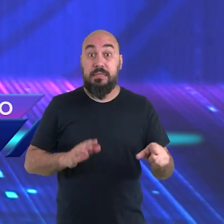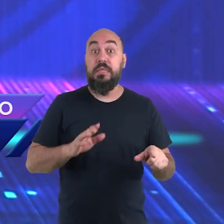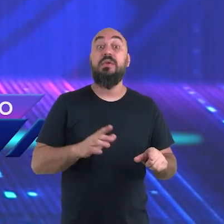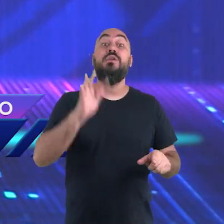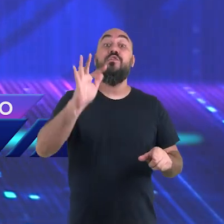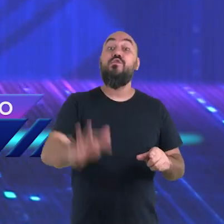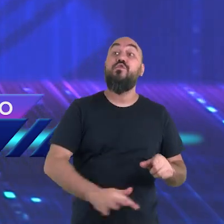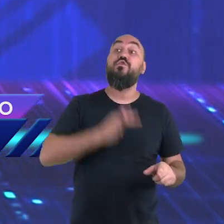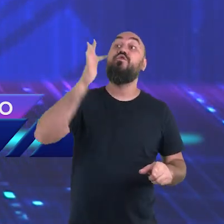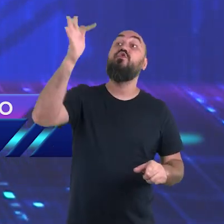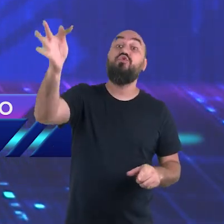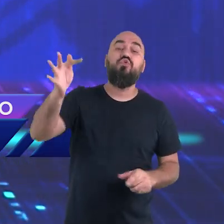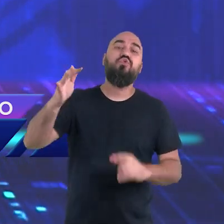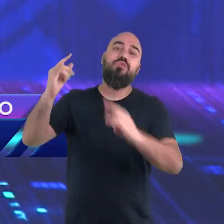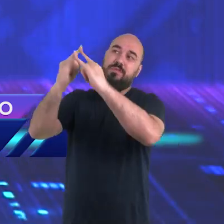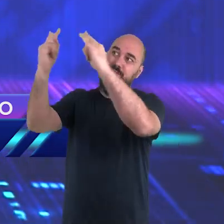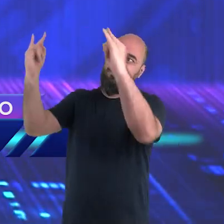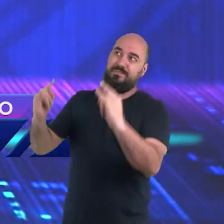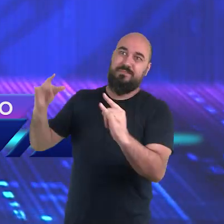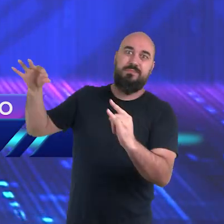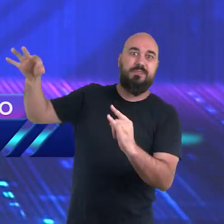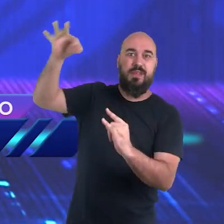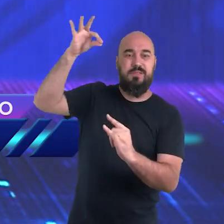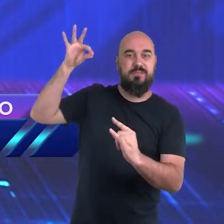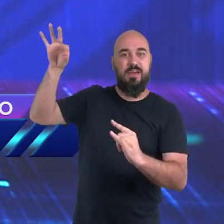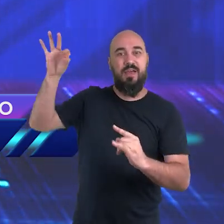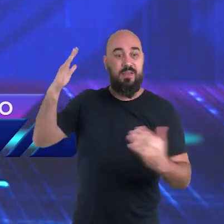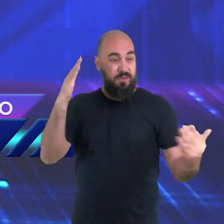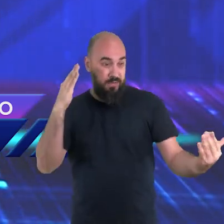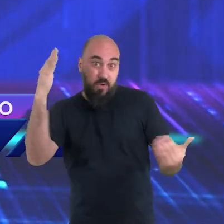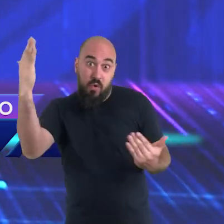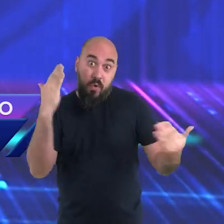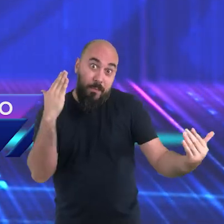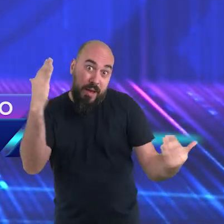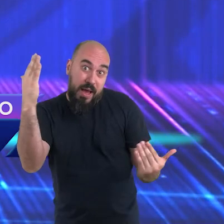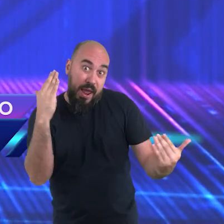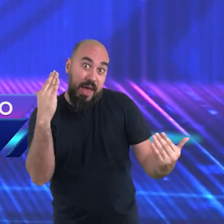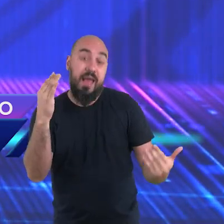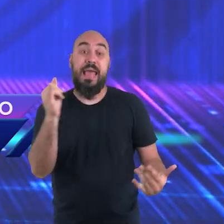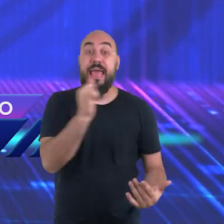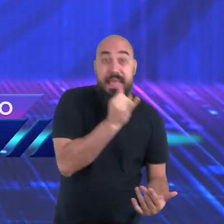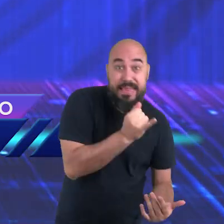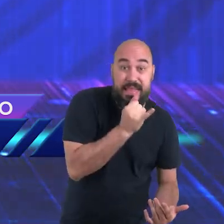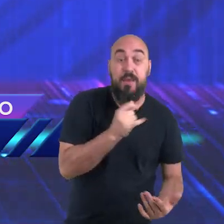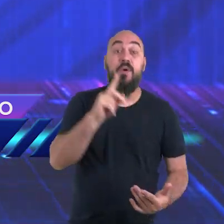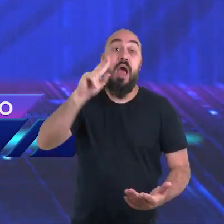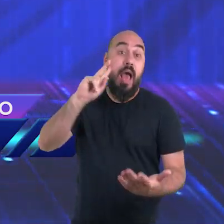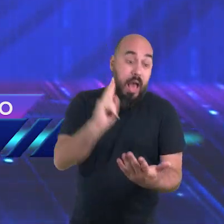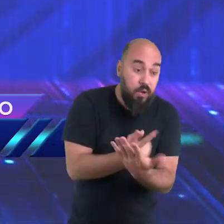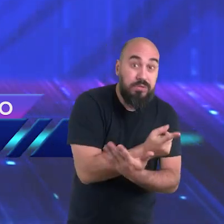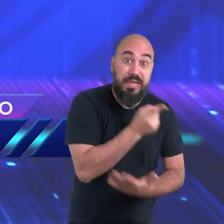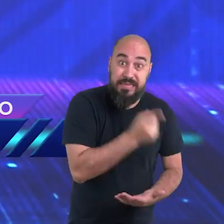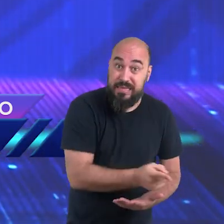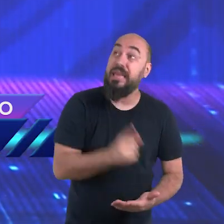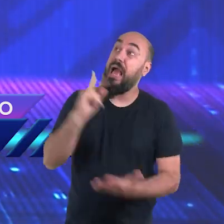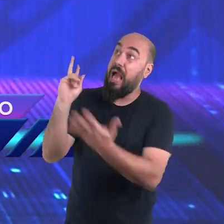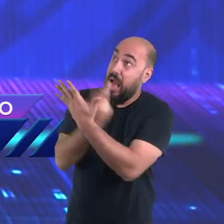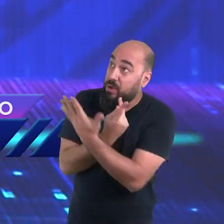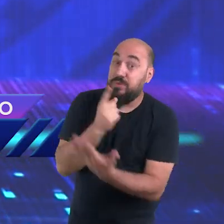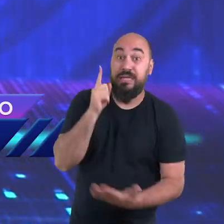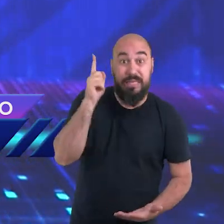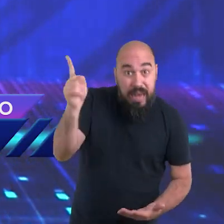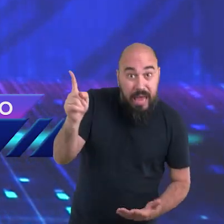purificação do santuário celestial. Como nós acabamos de ler aqui em Hebreus capítulo 9, o que acontece no santuário da terra também acontece no santuário do